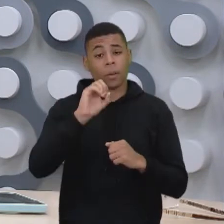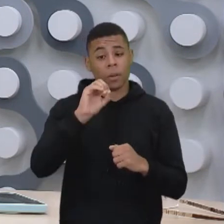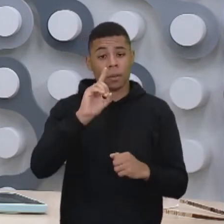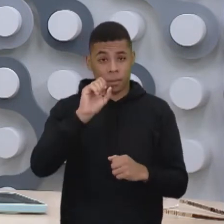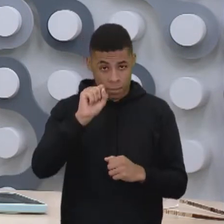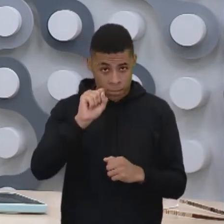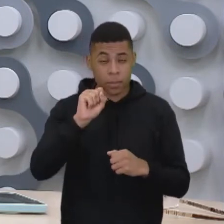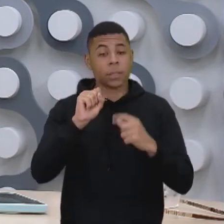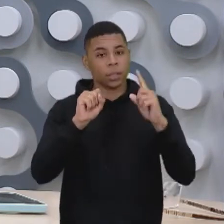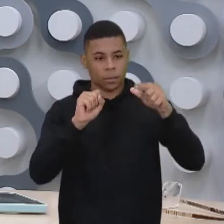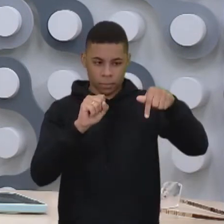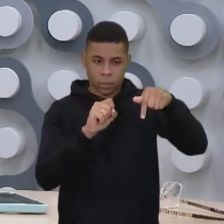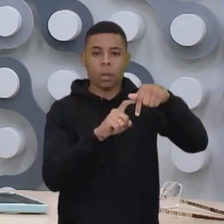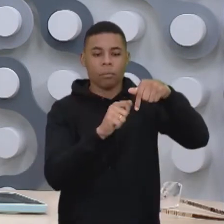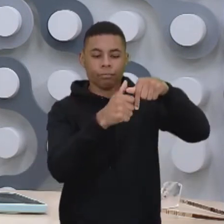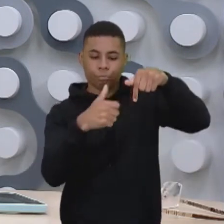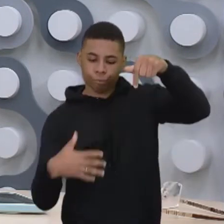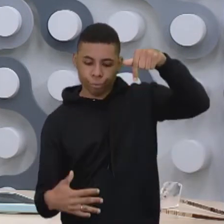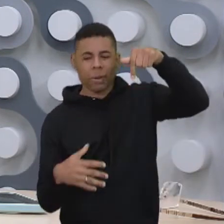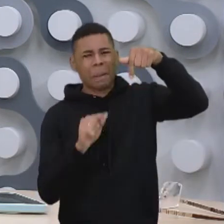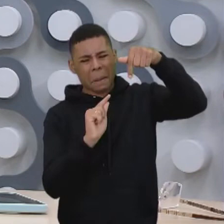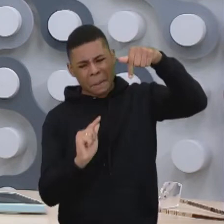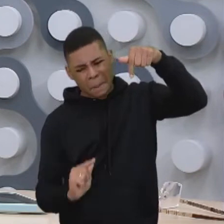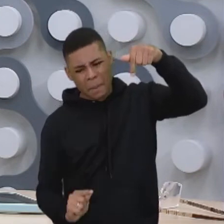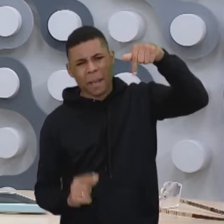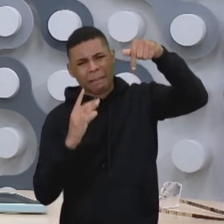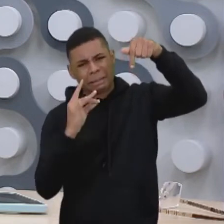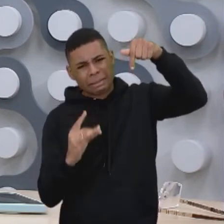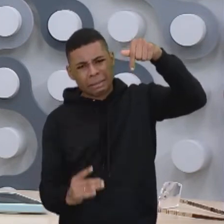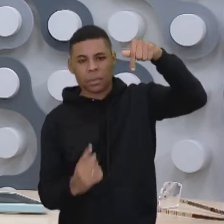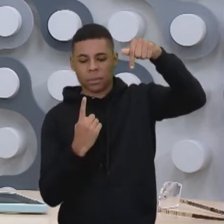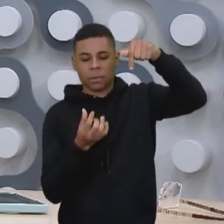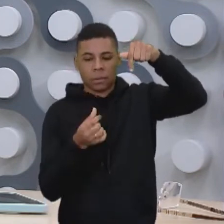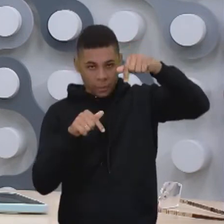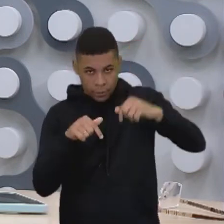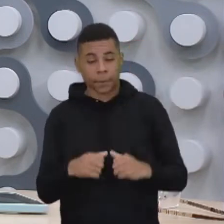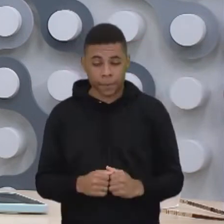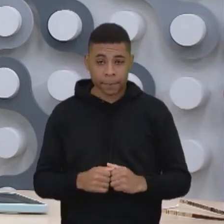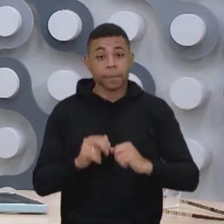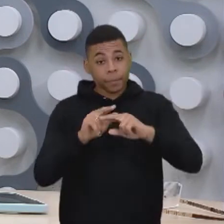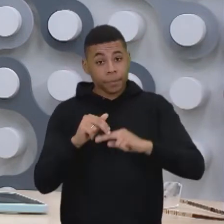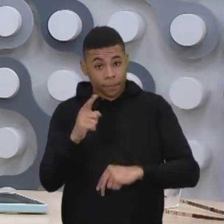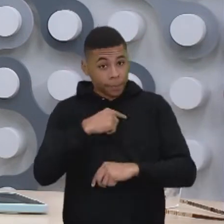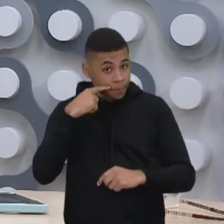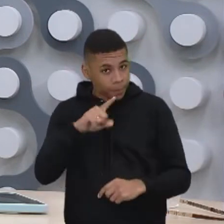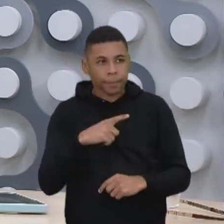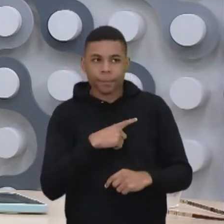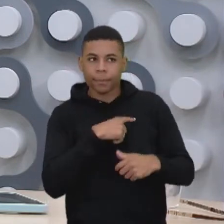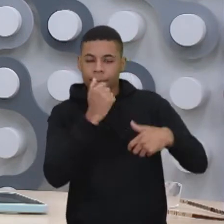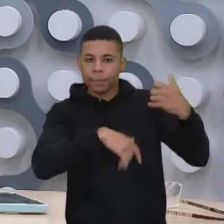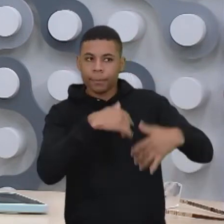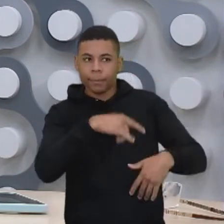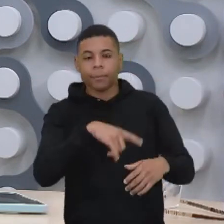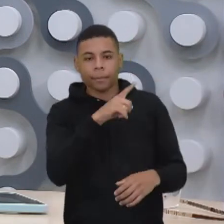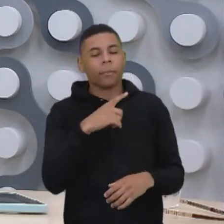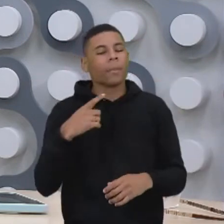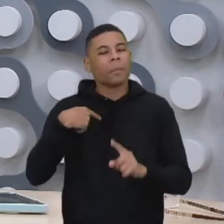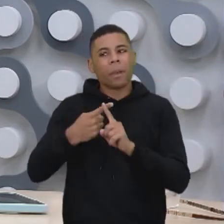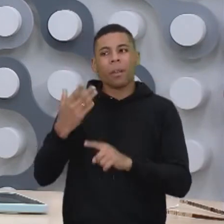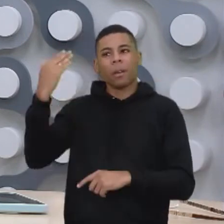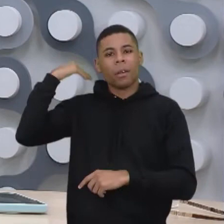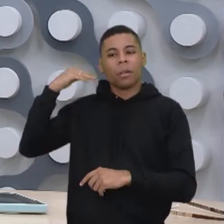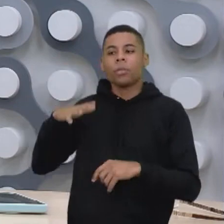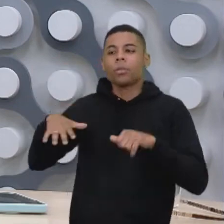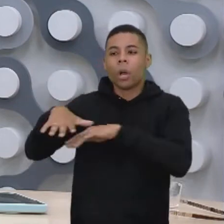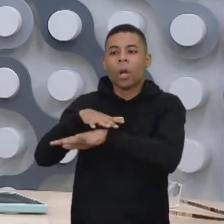metas. Então esse vídeo tem muito a ver com essa questão, que a gente viu os indicadores socioeconômicos, né, nas atividades anteriores, e agora nós vamos